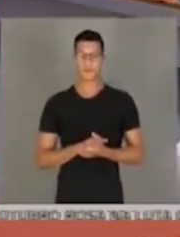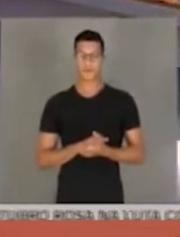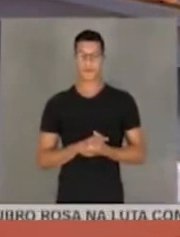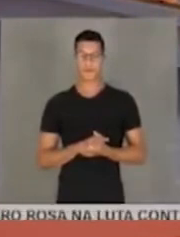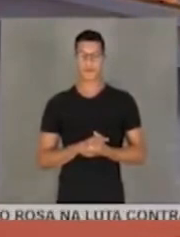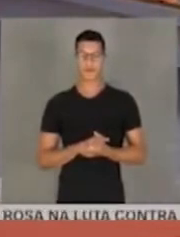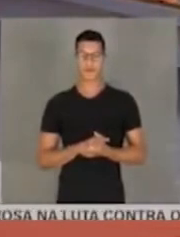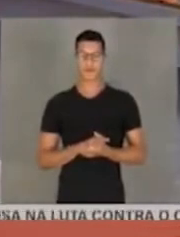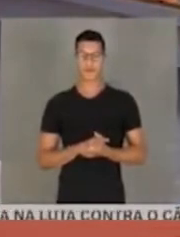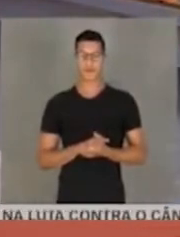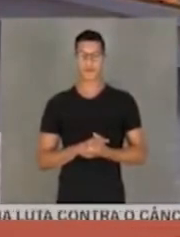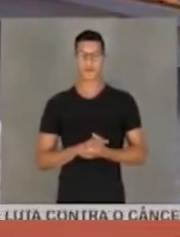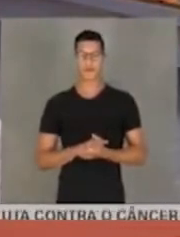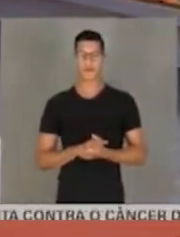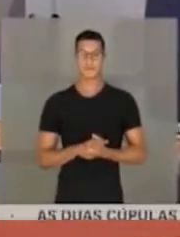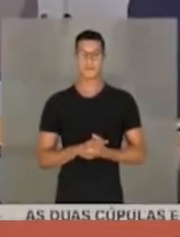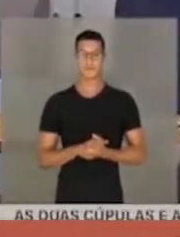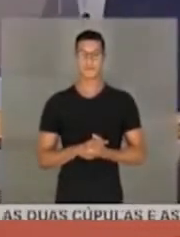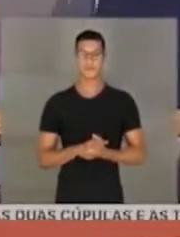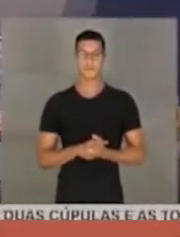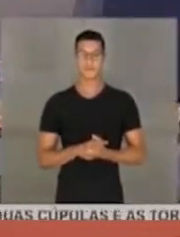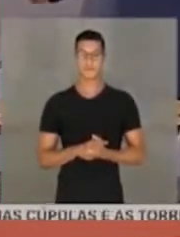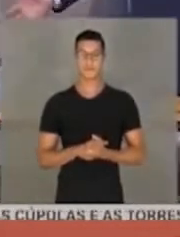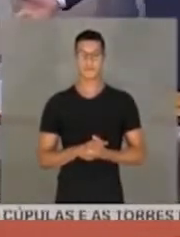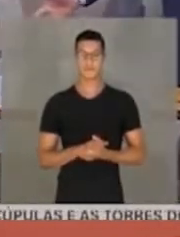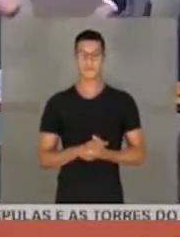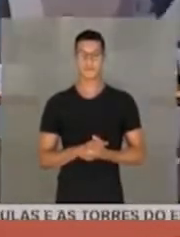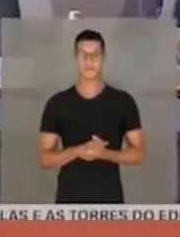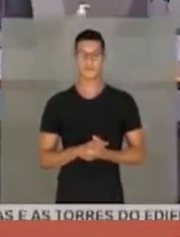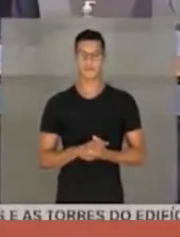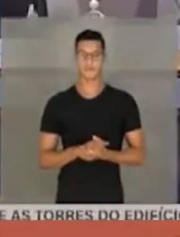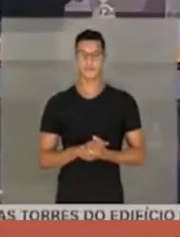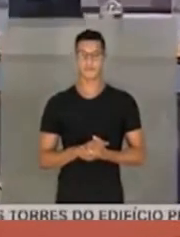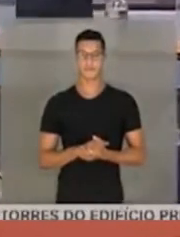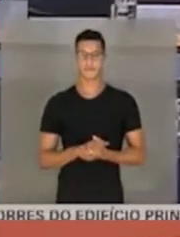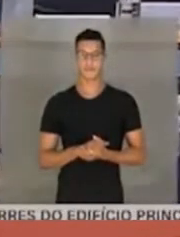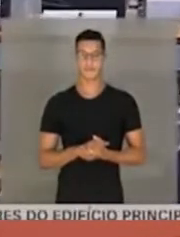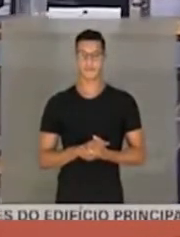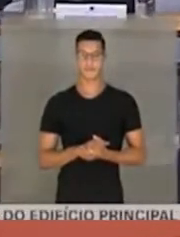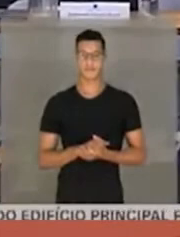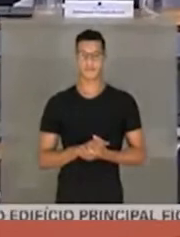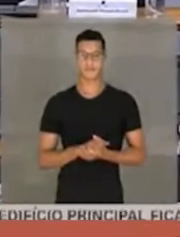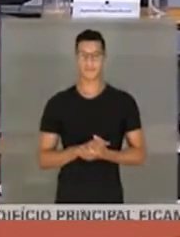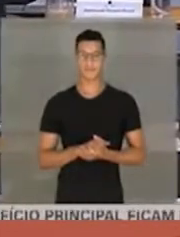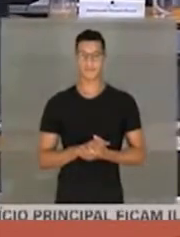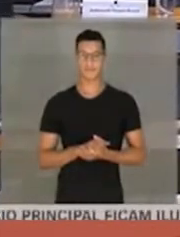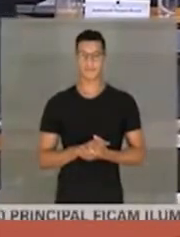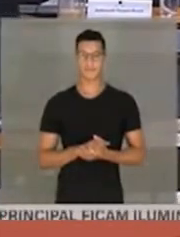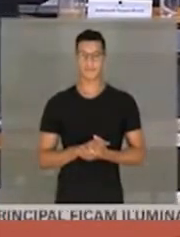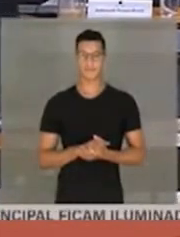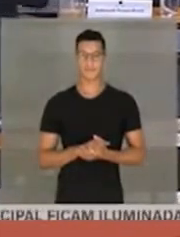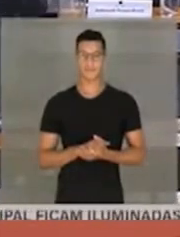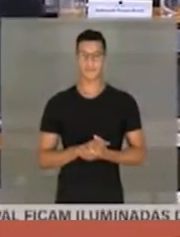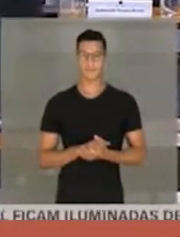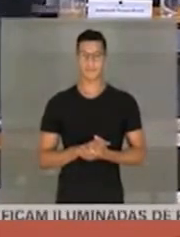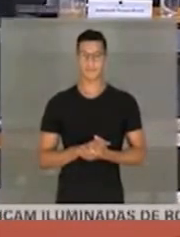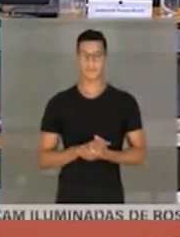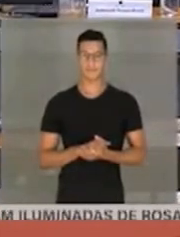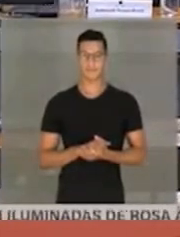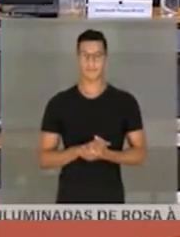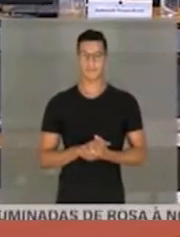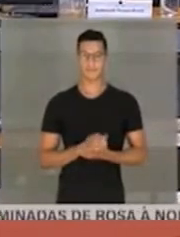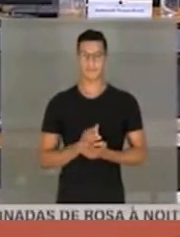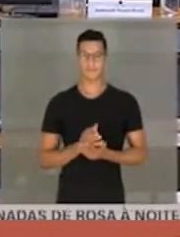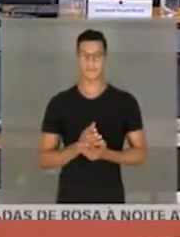não é é a forma de justificar a privatização por exemplo tá sendo usado nos correios também e os